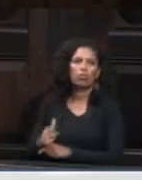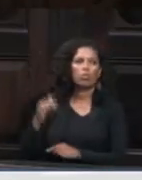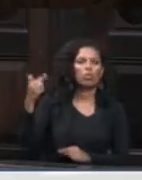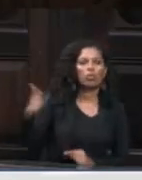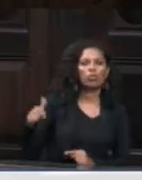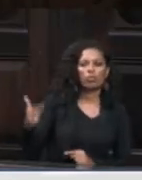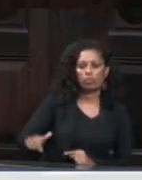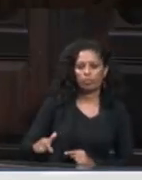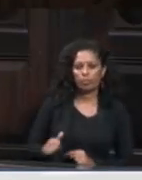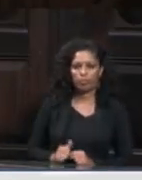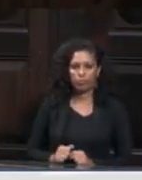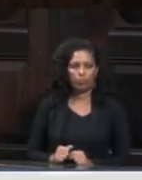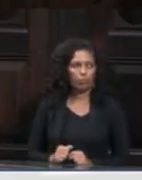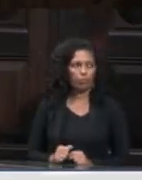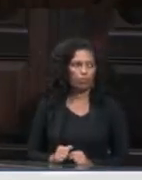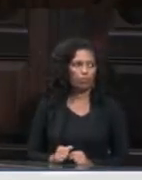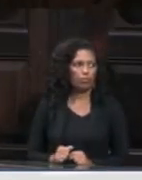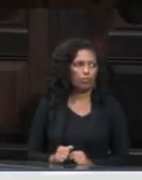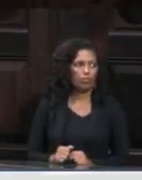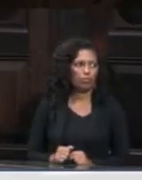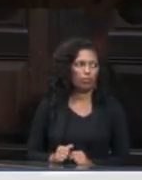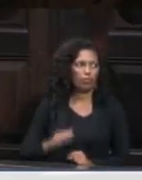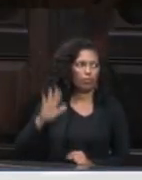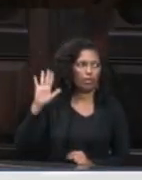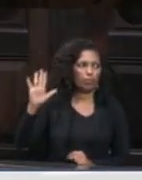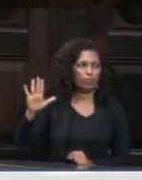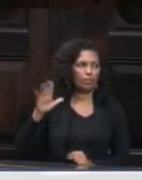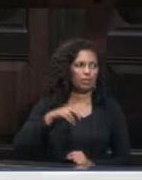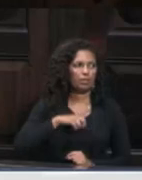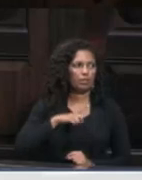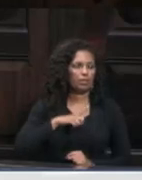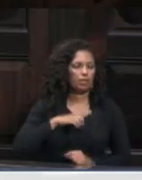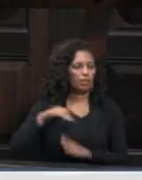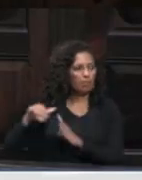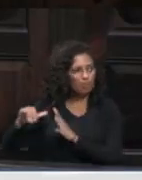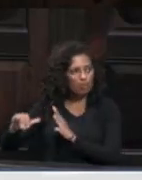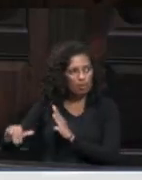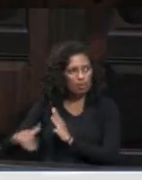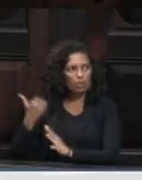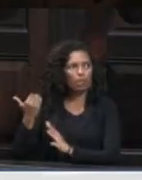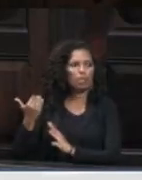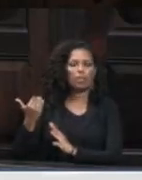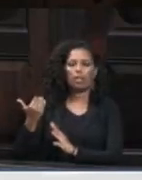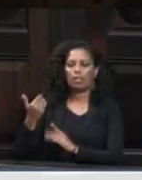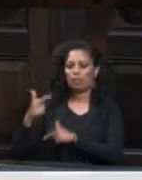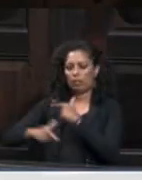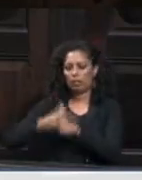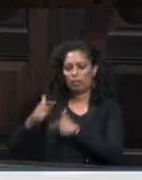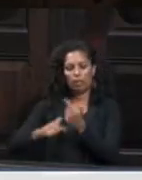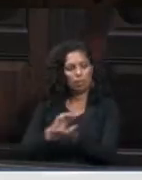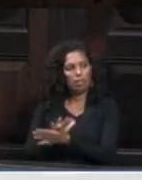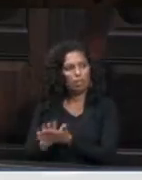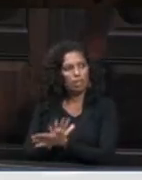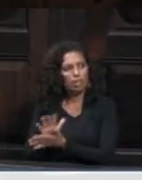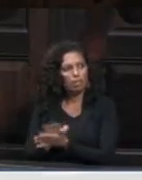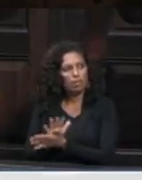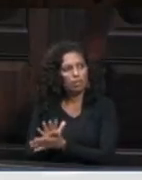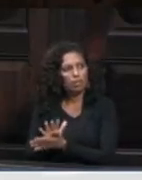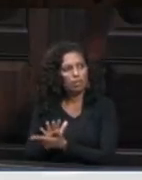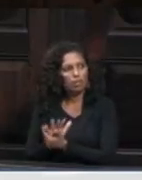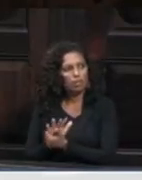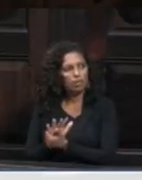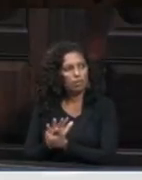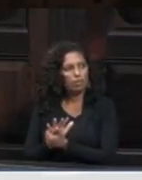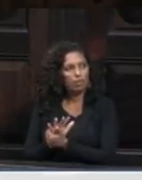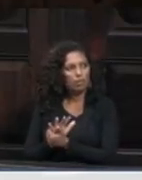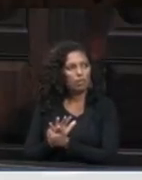pediatra. Mas tem cabide de emprego. Tem secretário que não trabalha, deputado, e